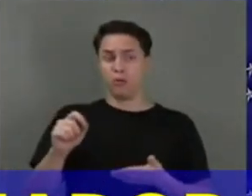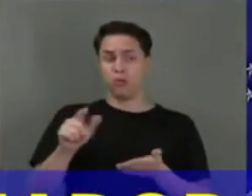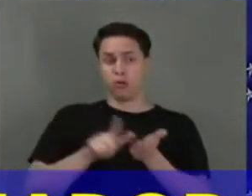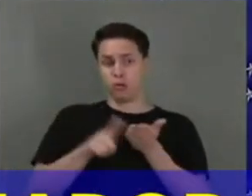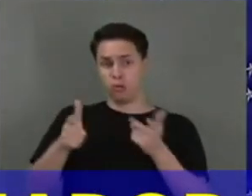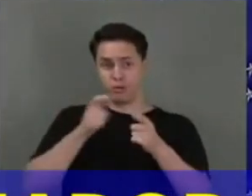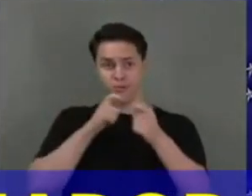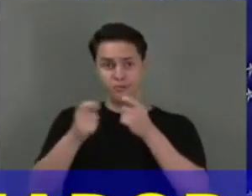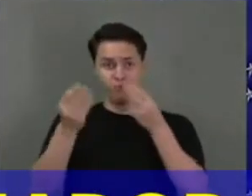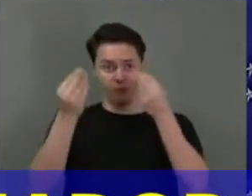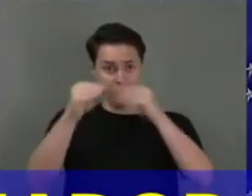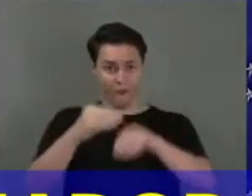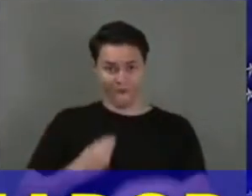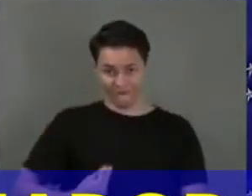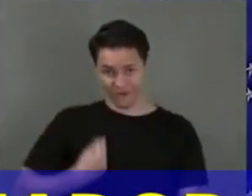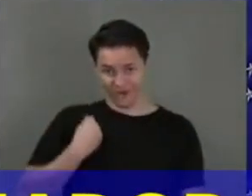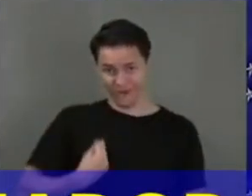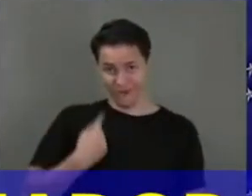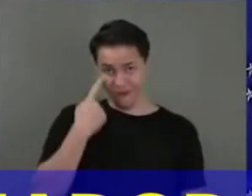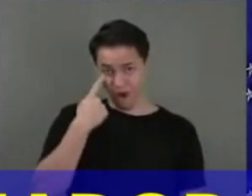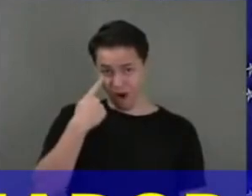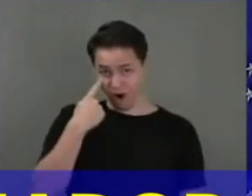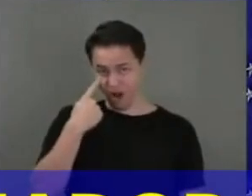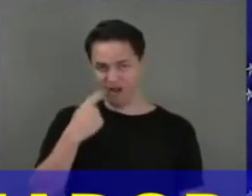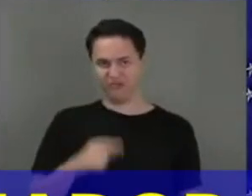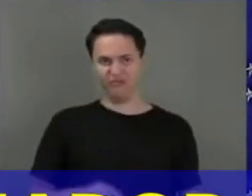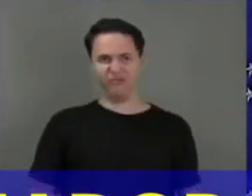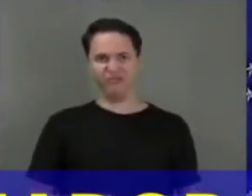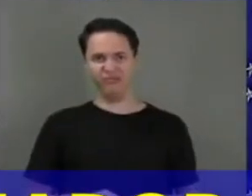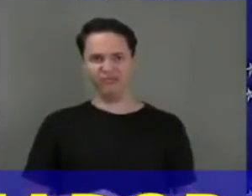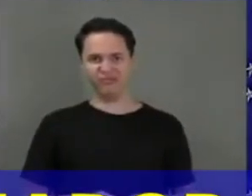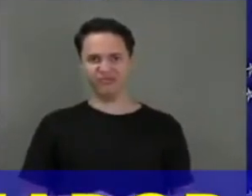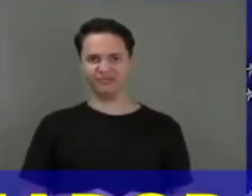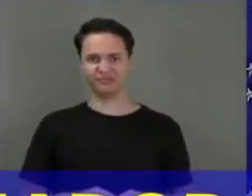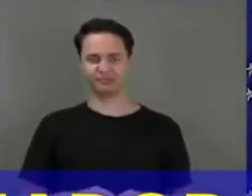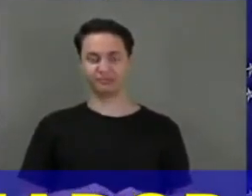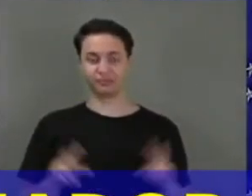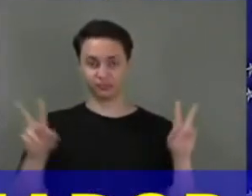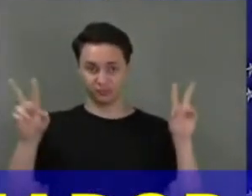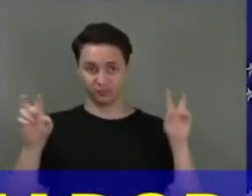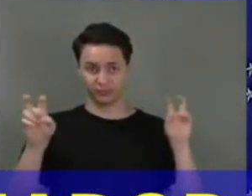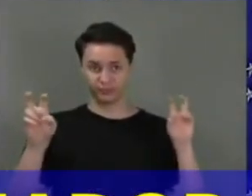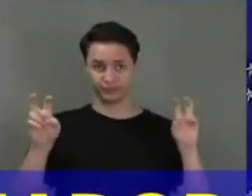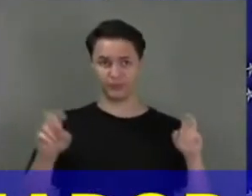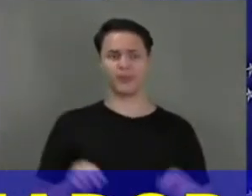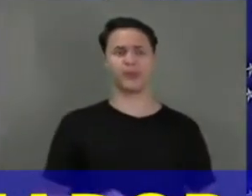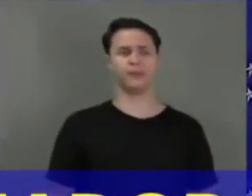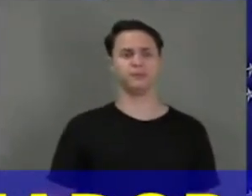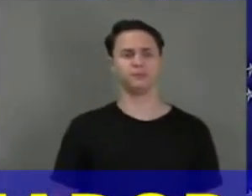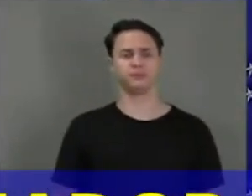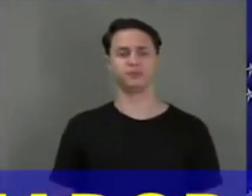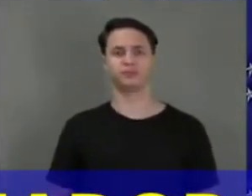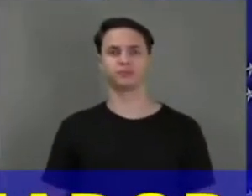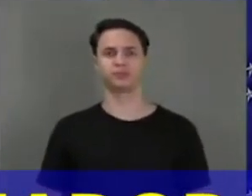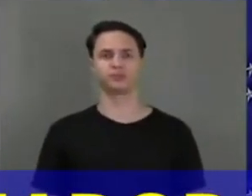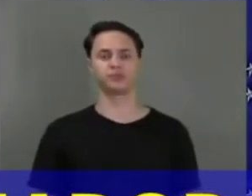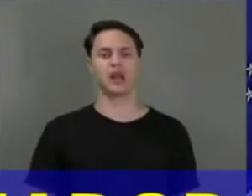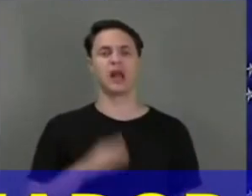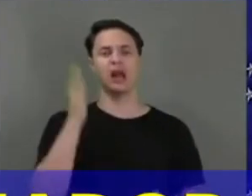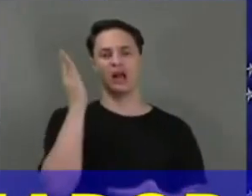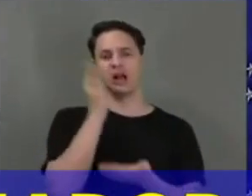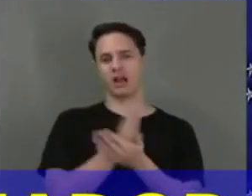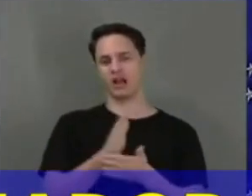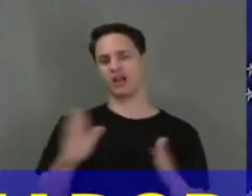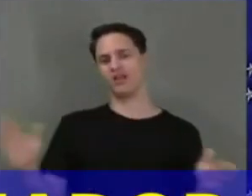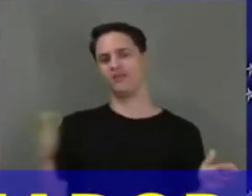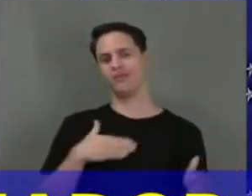ao vivo. Olha o sincericídio. Abre aspas. Acabou a lua de mel com